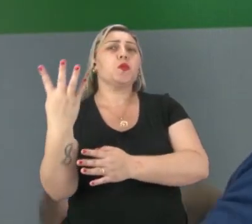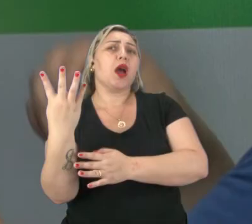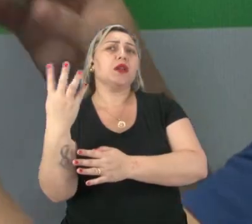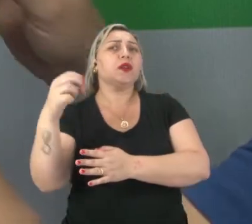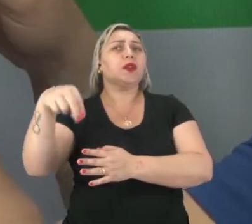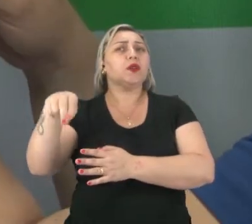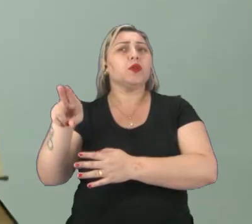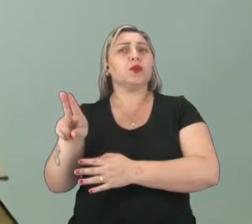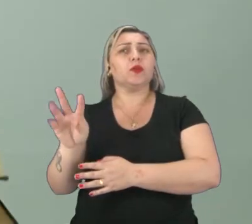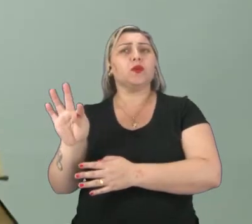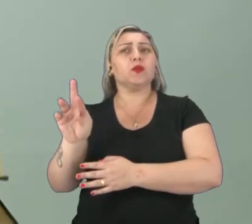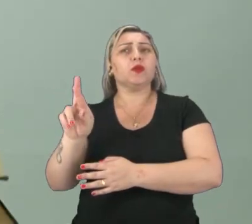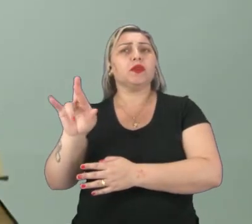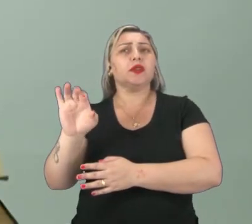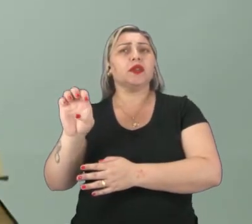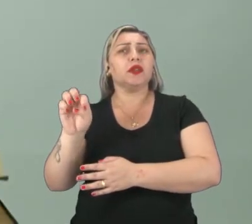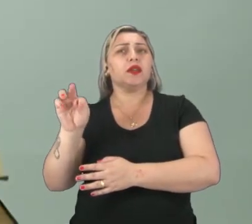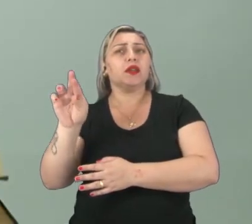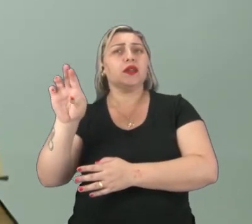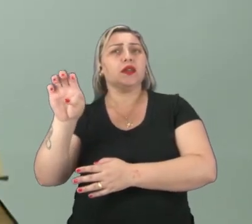de nutrientes?